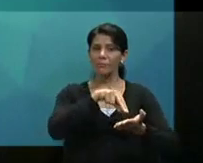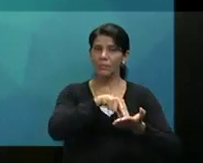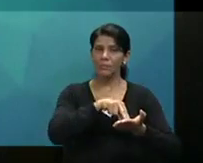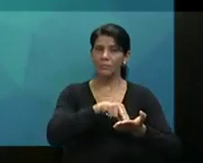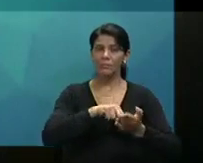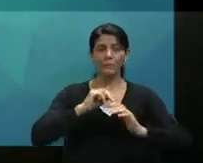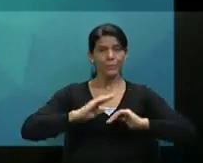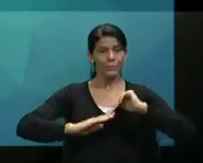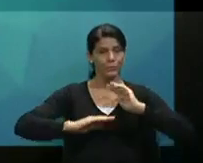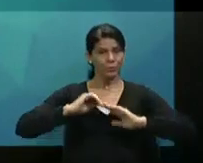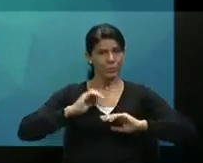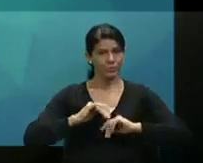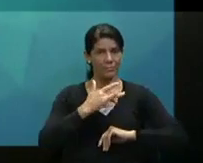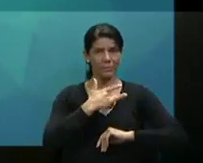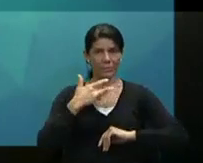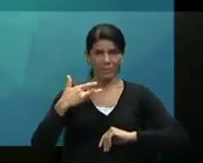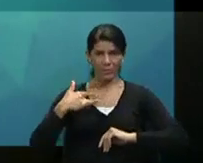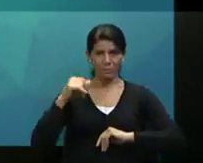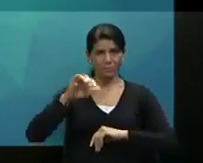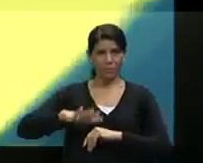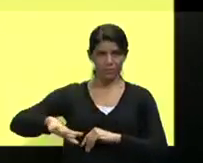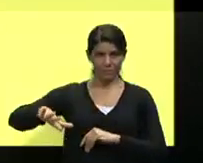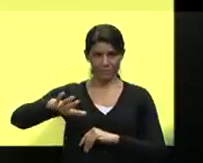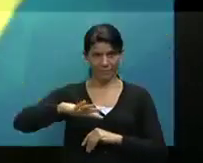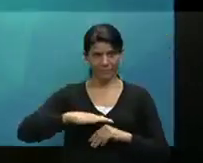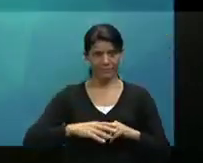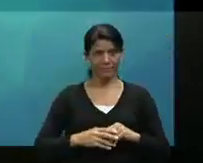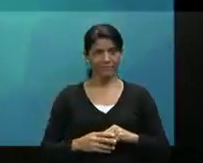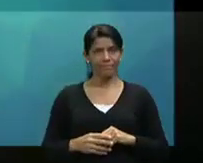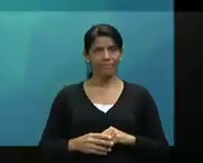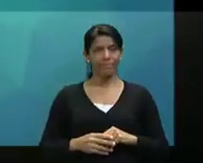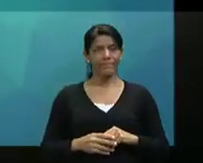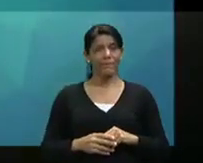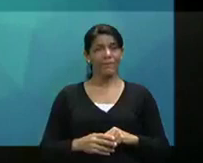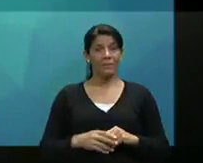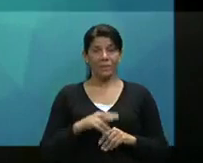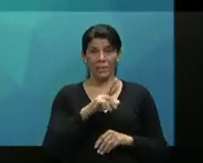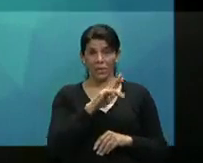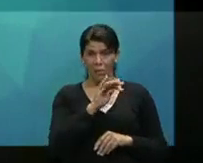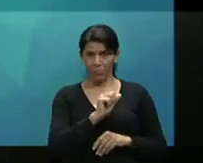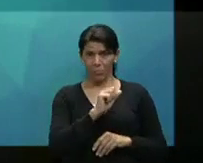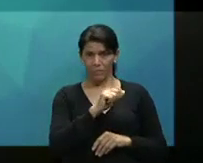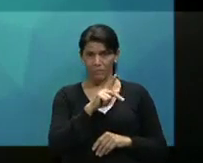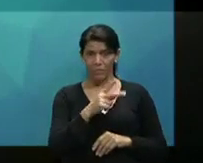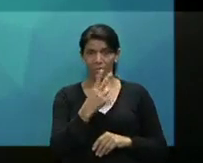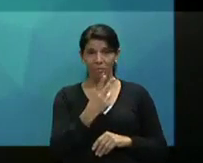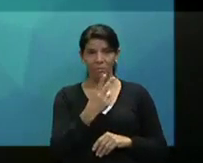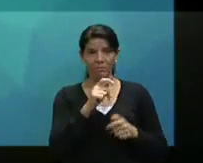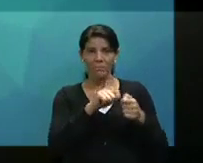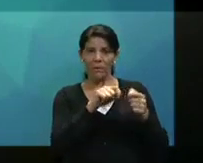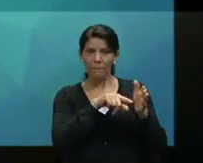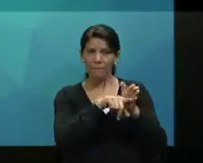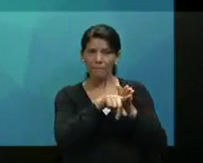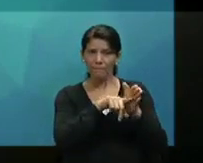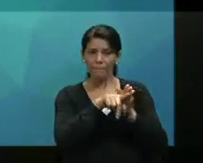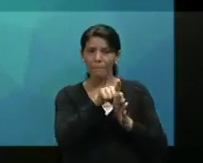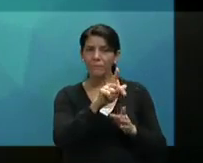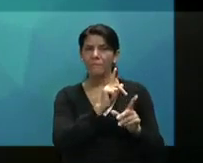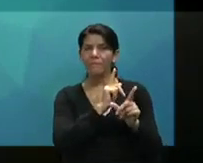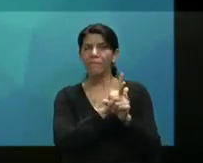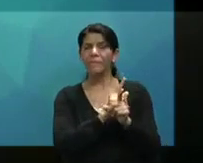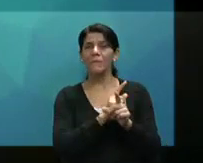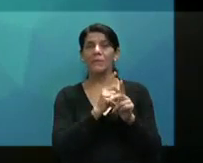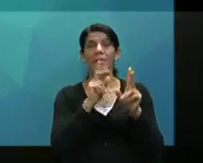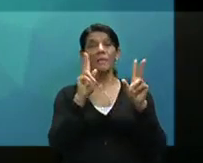dos profissionais de saúde nesta área. Com o Rubens, na SP2, ao fazer uma pesquisa, vocês encontraram